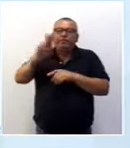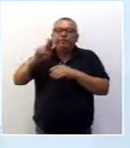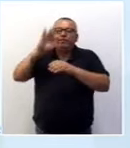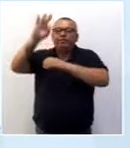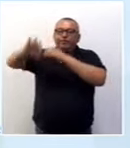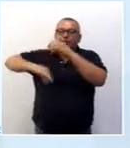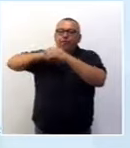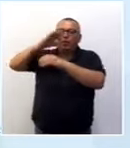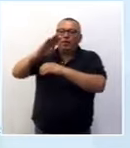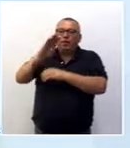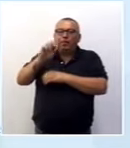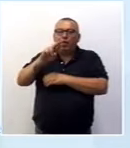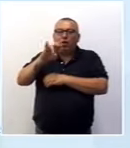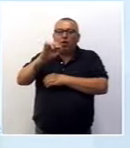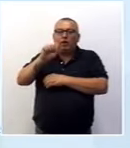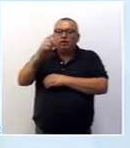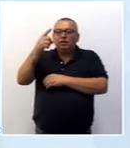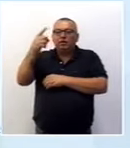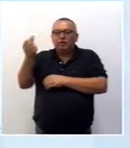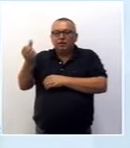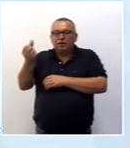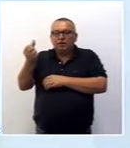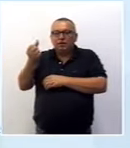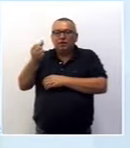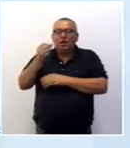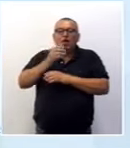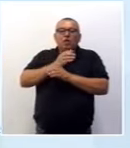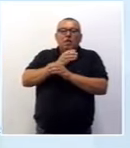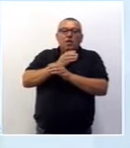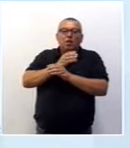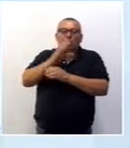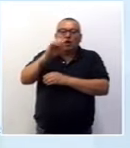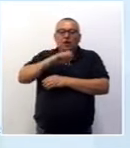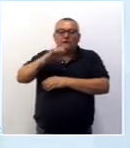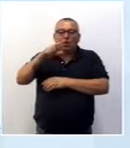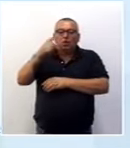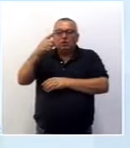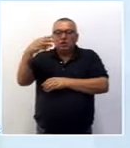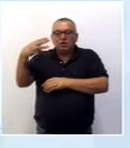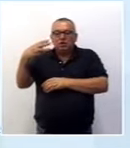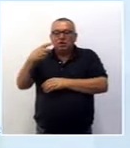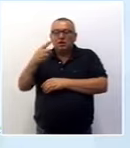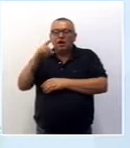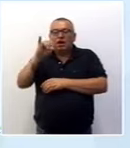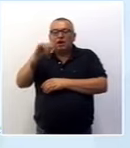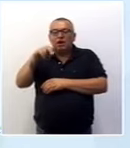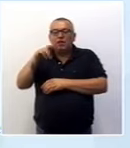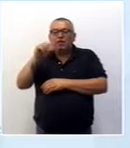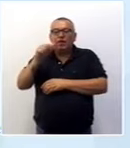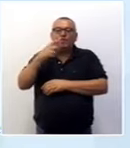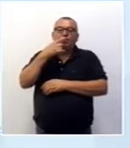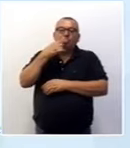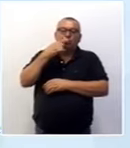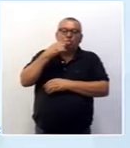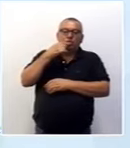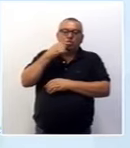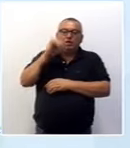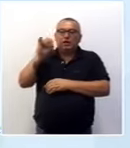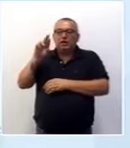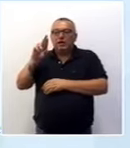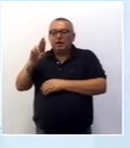né? Está no canal 13 no infravermelho, né? Ou vem IR